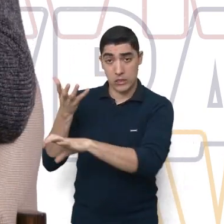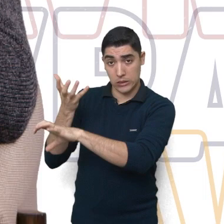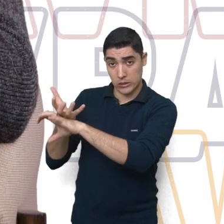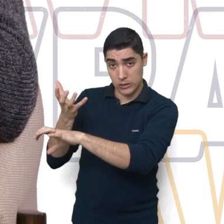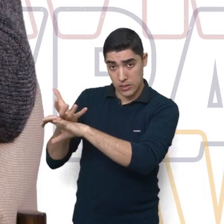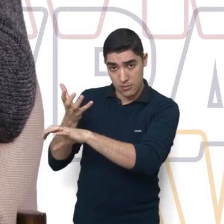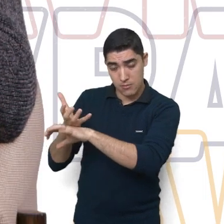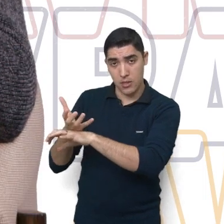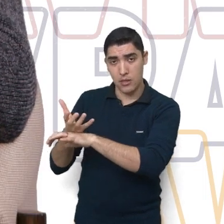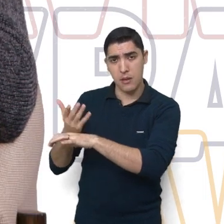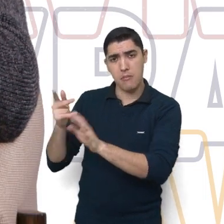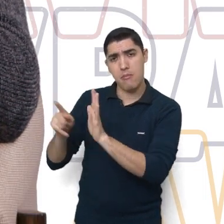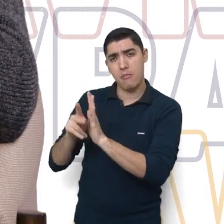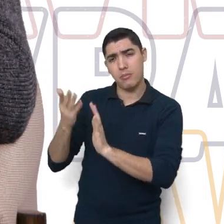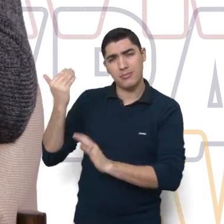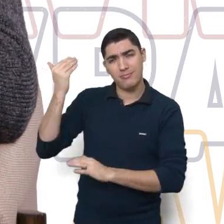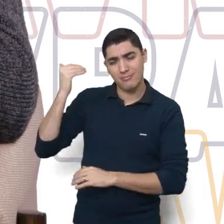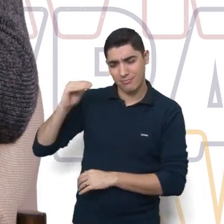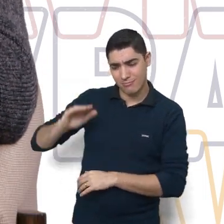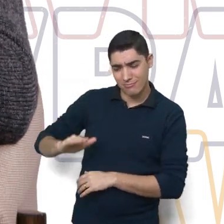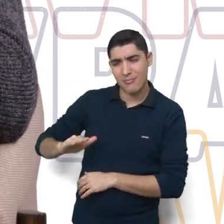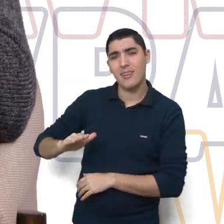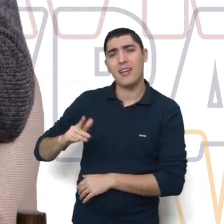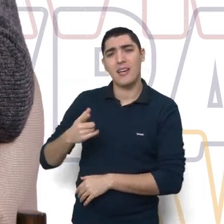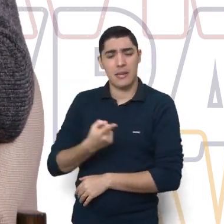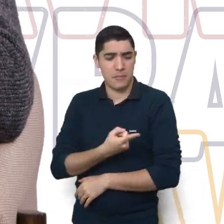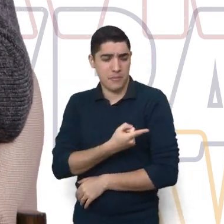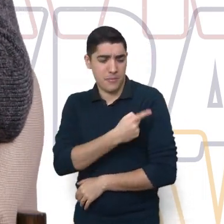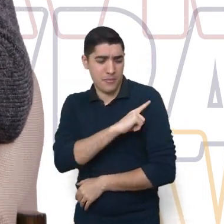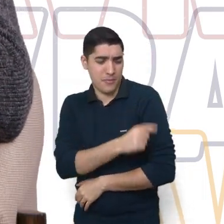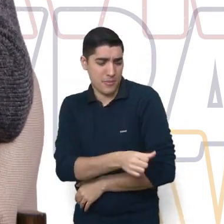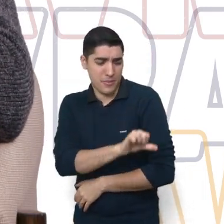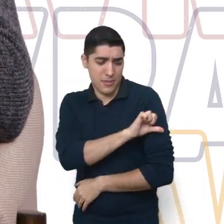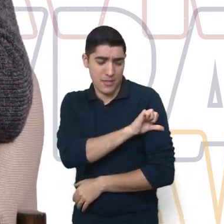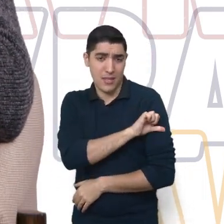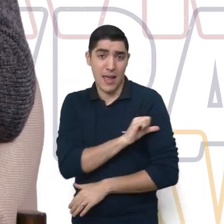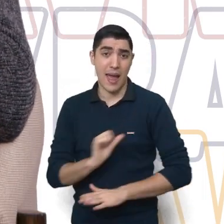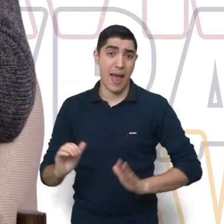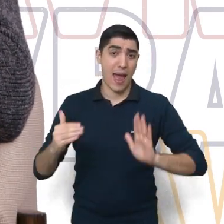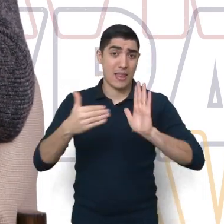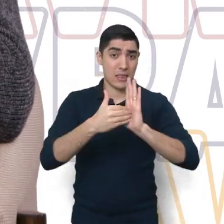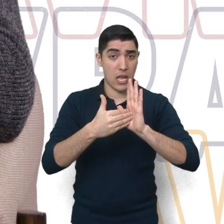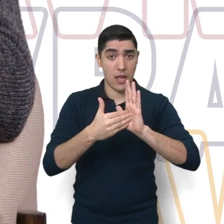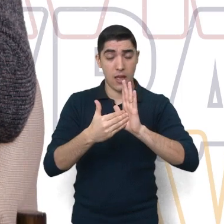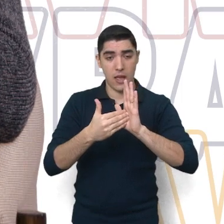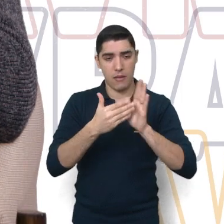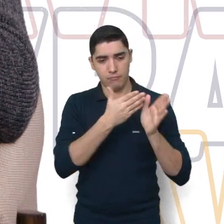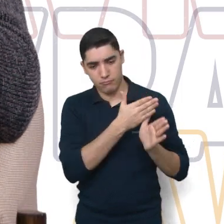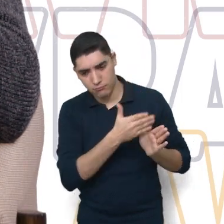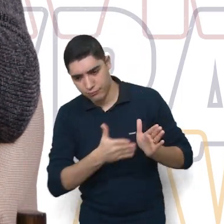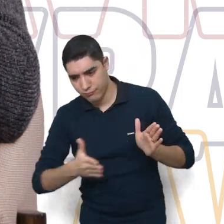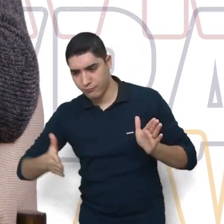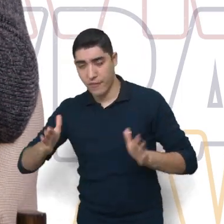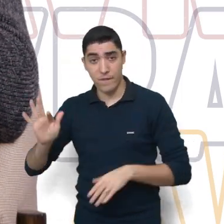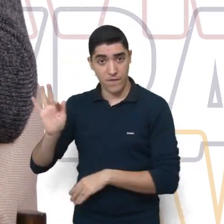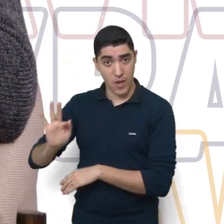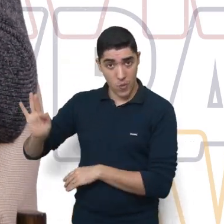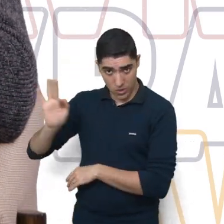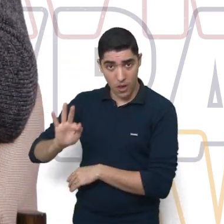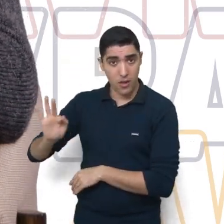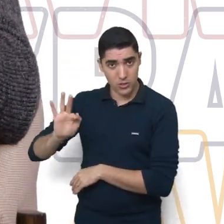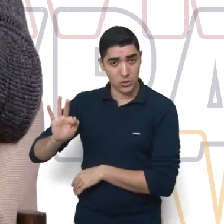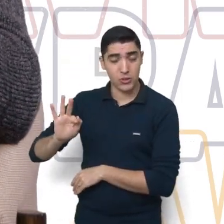desde lá do Ensino Fundamental até a graduação ou pós-graduação elas